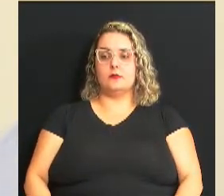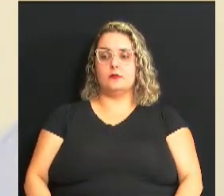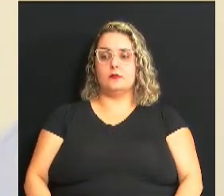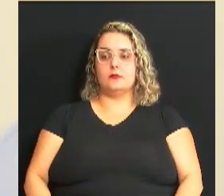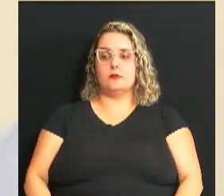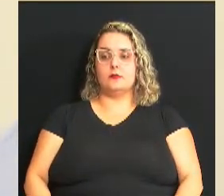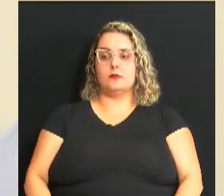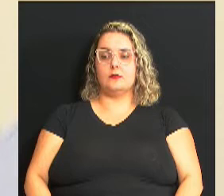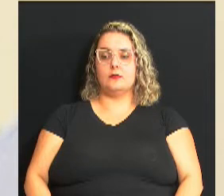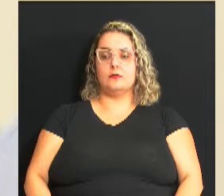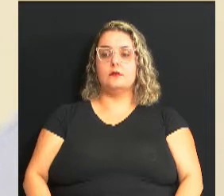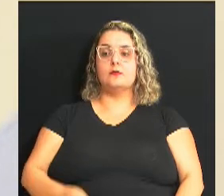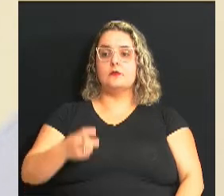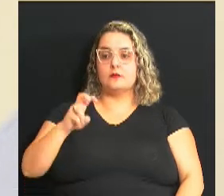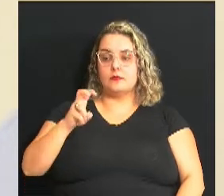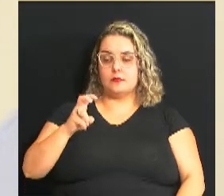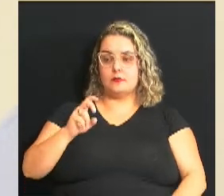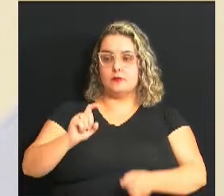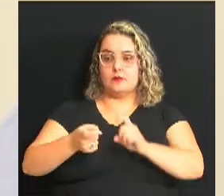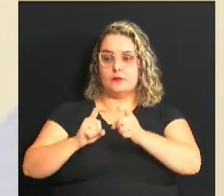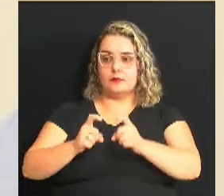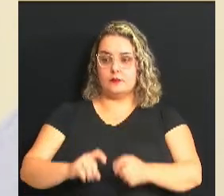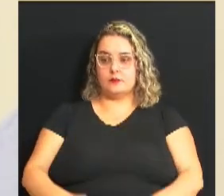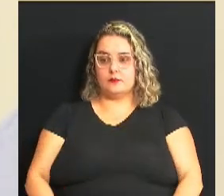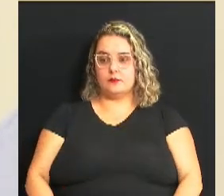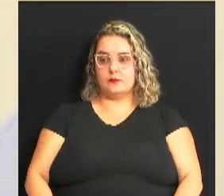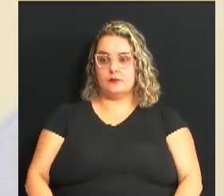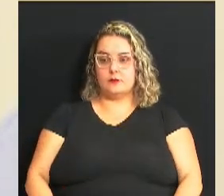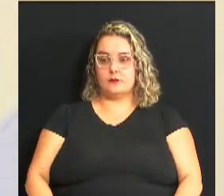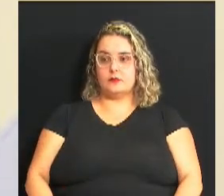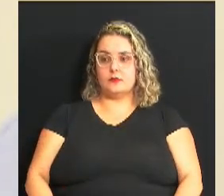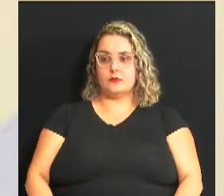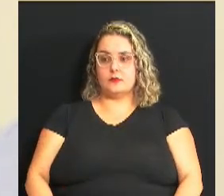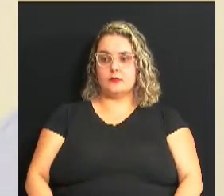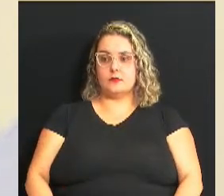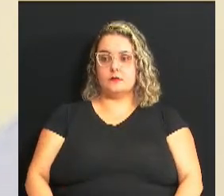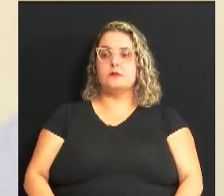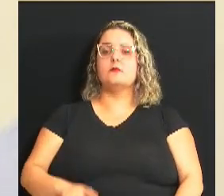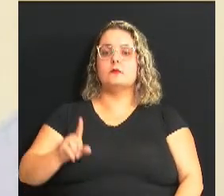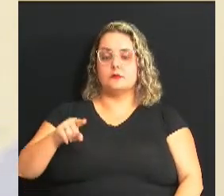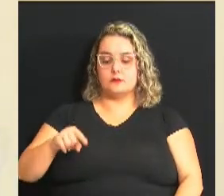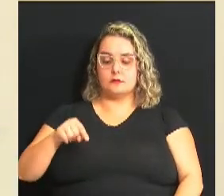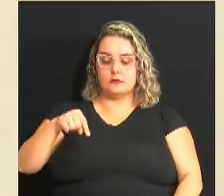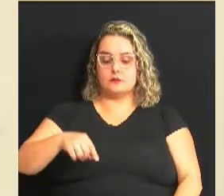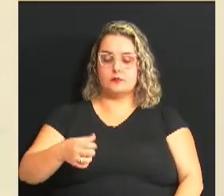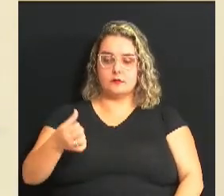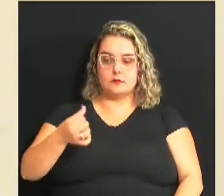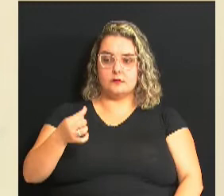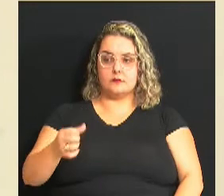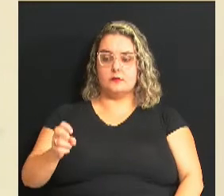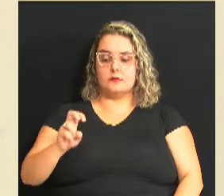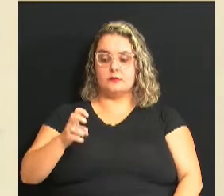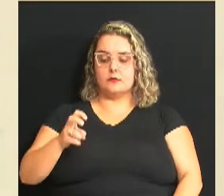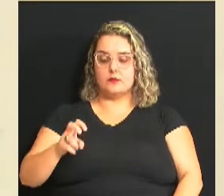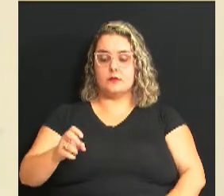quinta reunião, foi isso, foi aqui, essa foi a nossa quinta